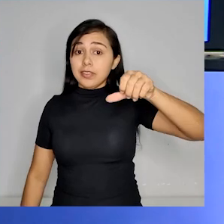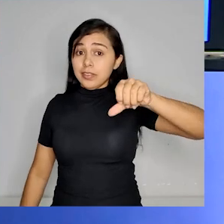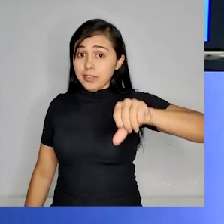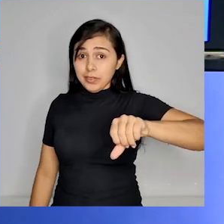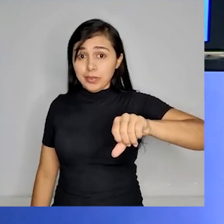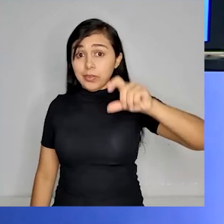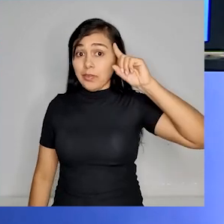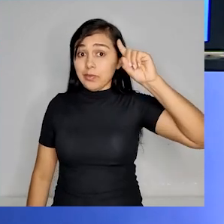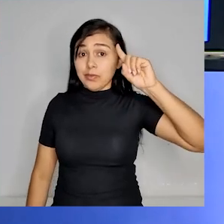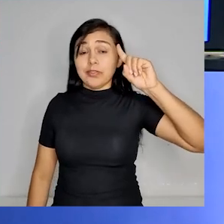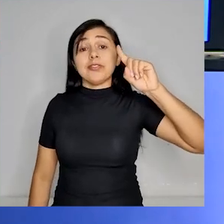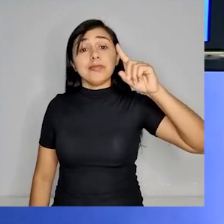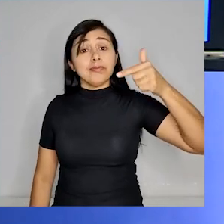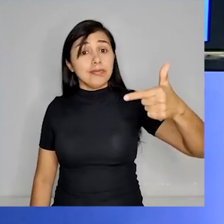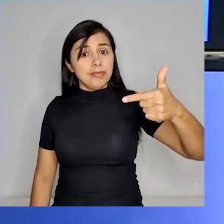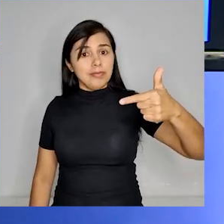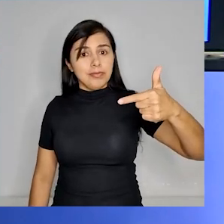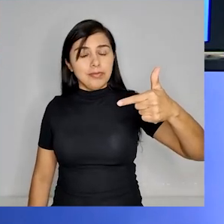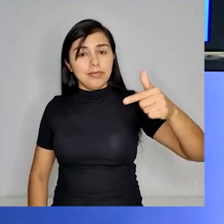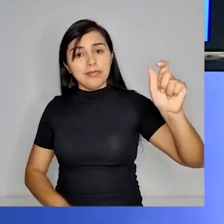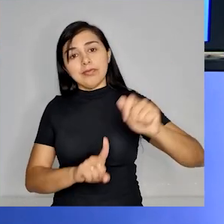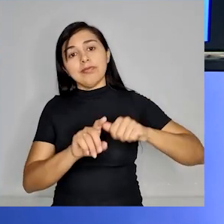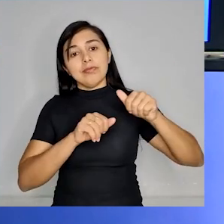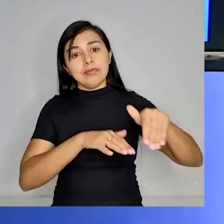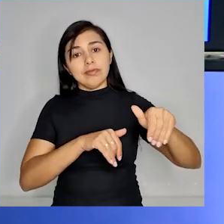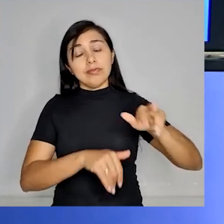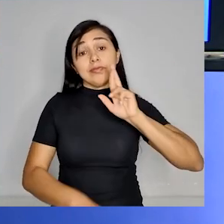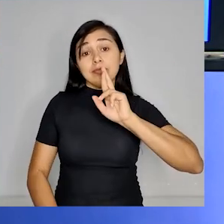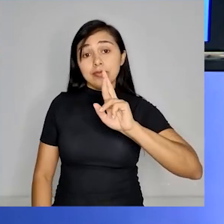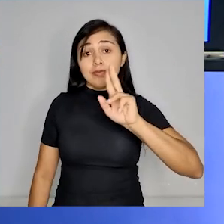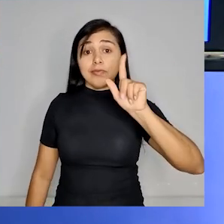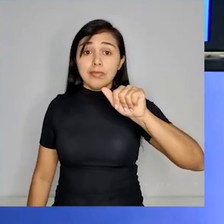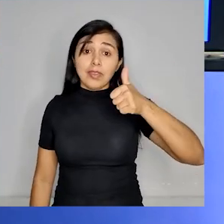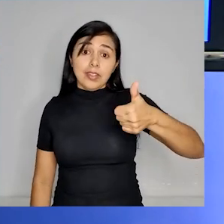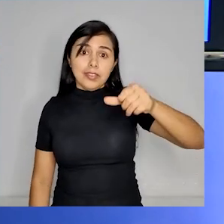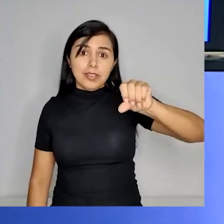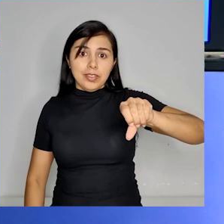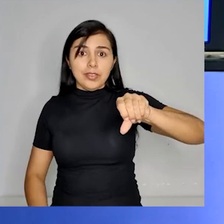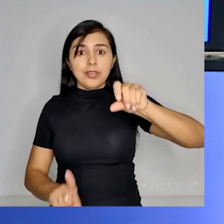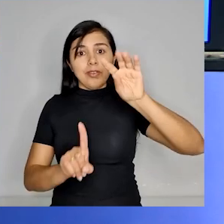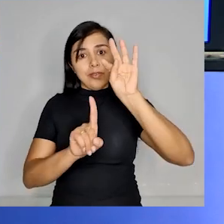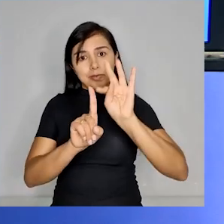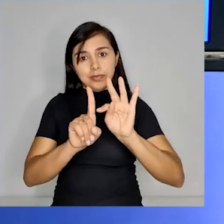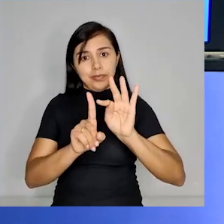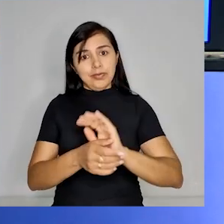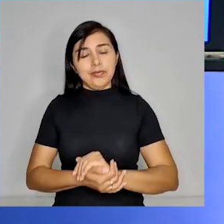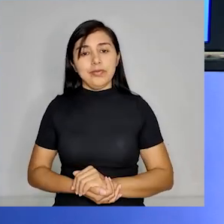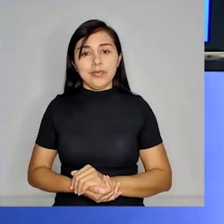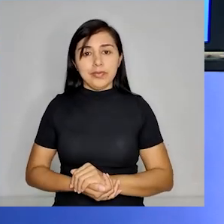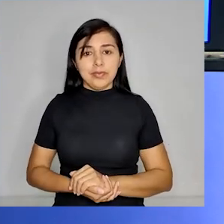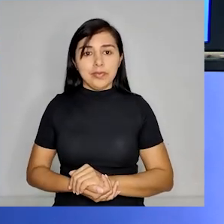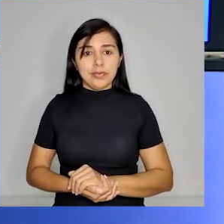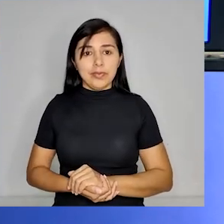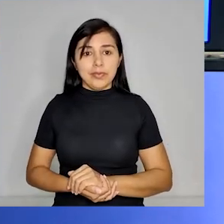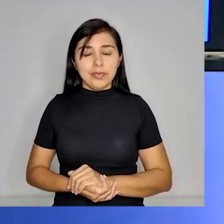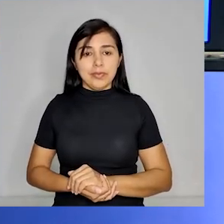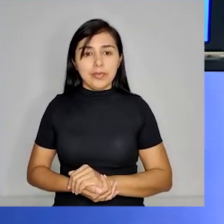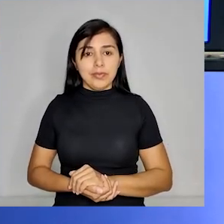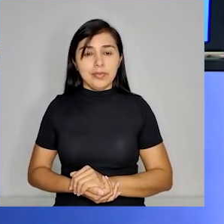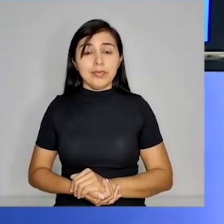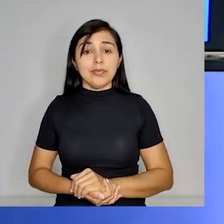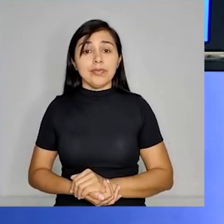foi 19 graus Celsius no dia 2. E aí então a resposta é 19 graus Celsius.